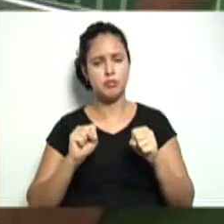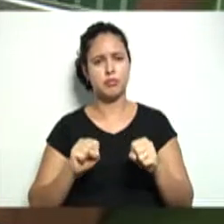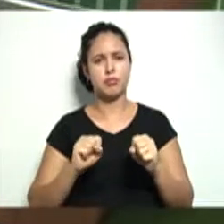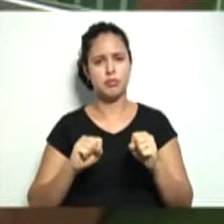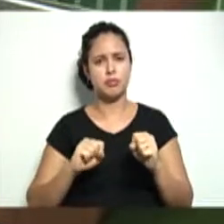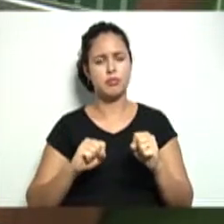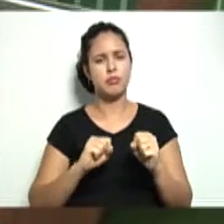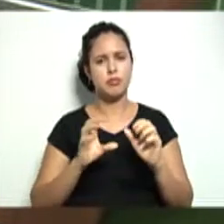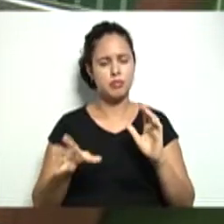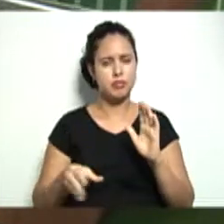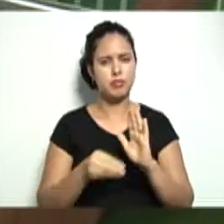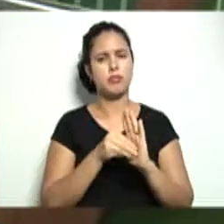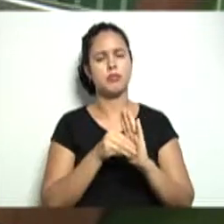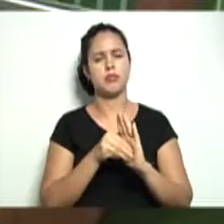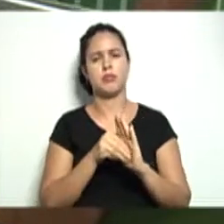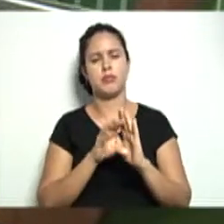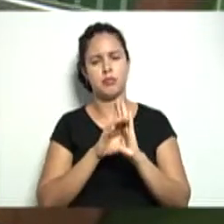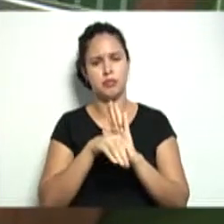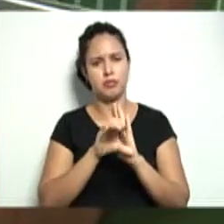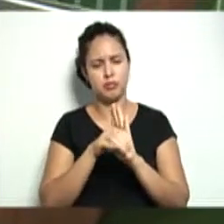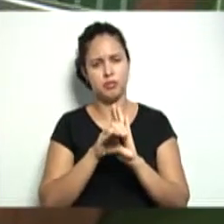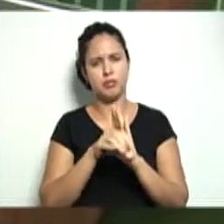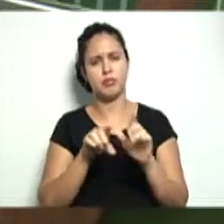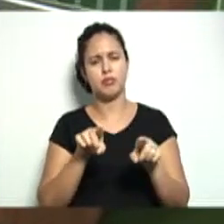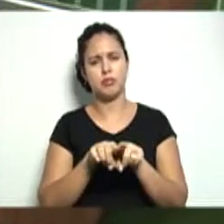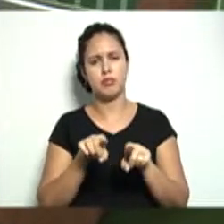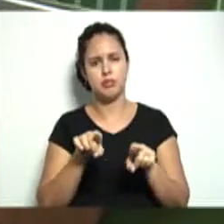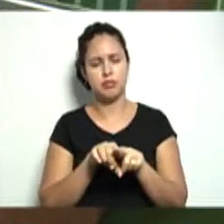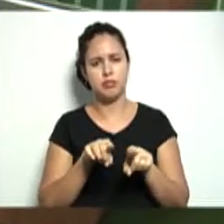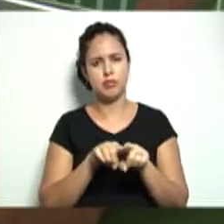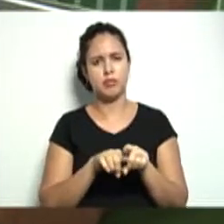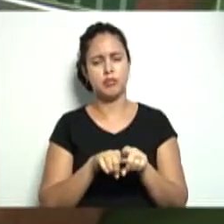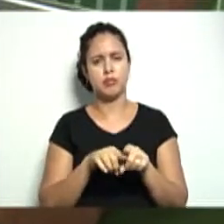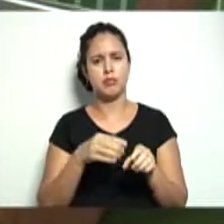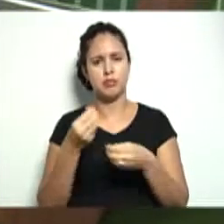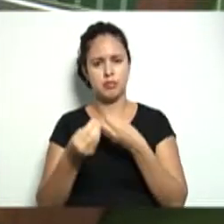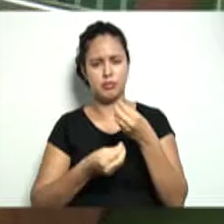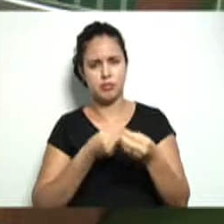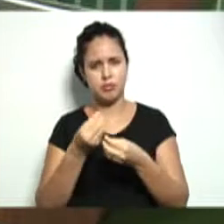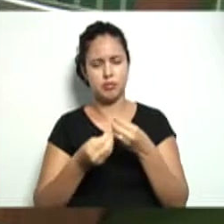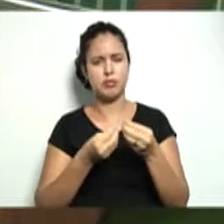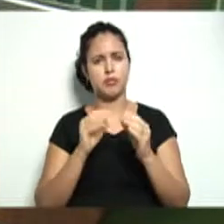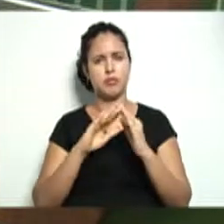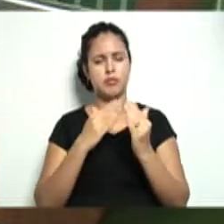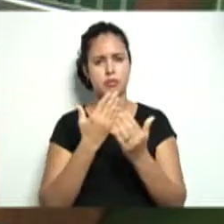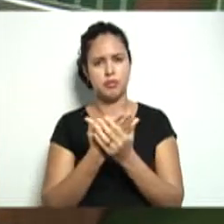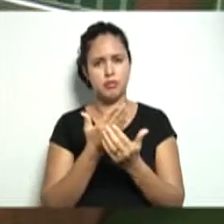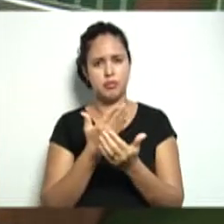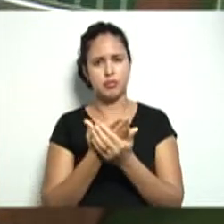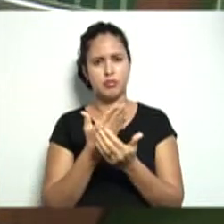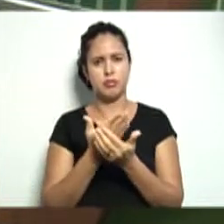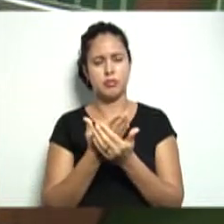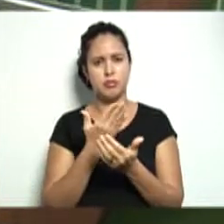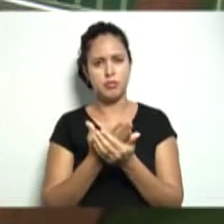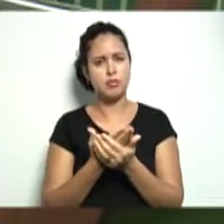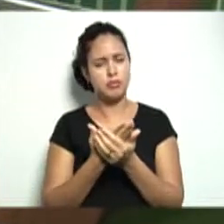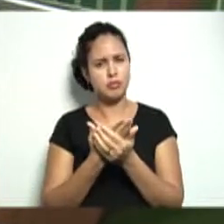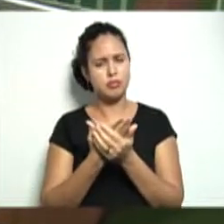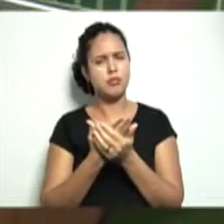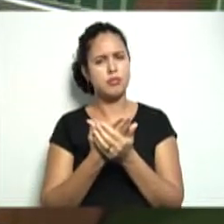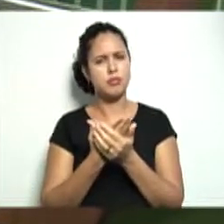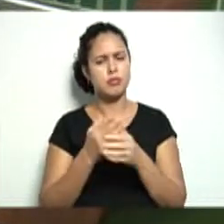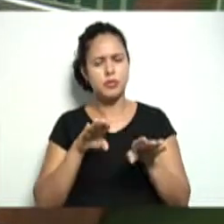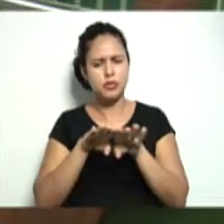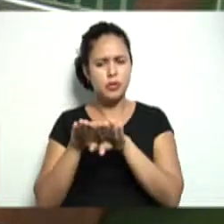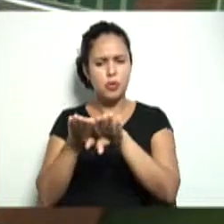conceitos. E ainda fica uma questão: será que a escola favorece a desigualdade e torna